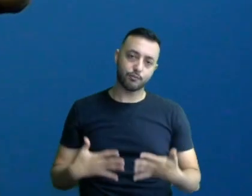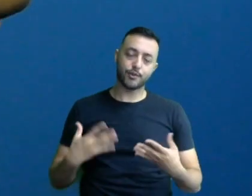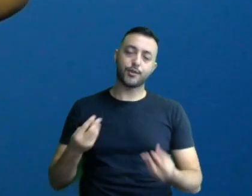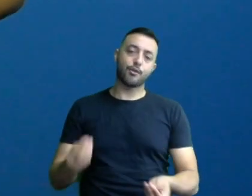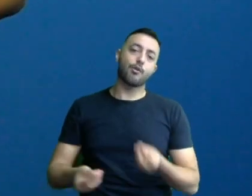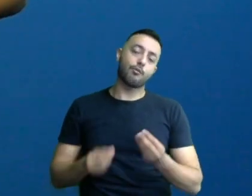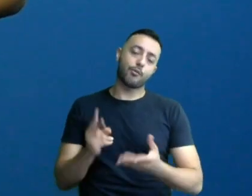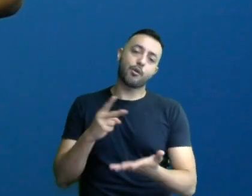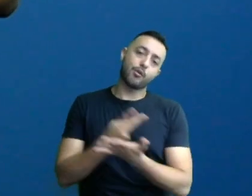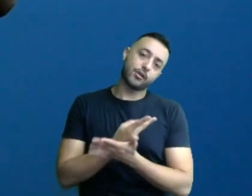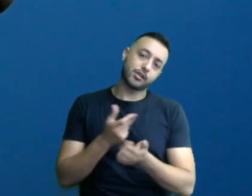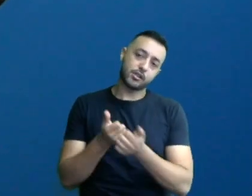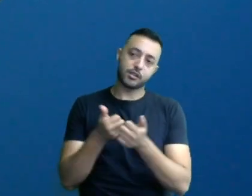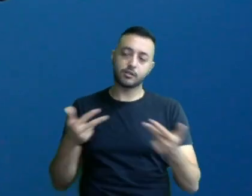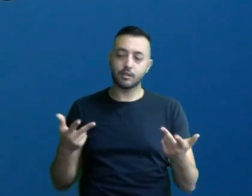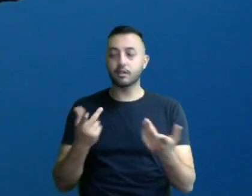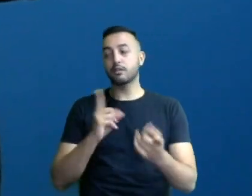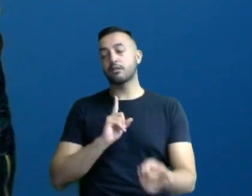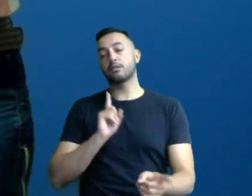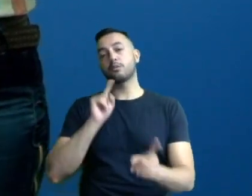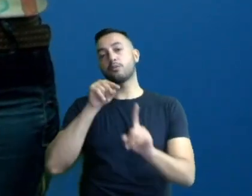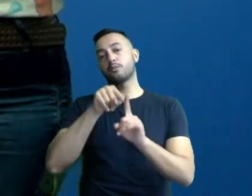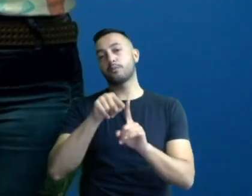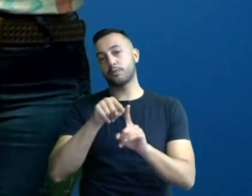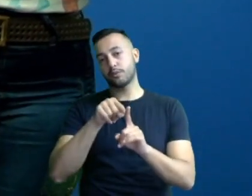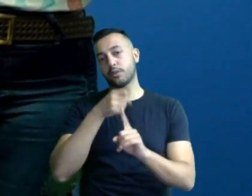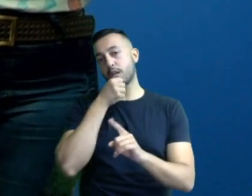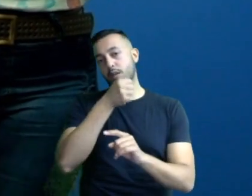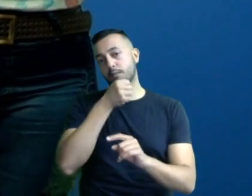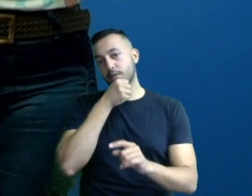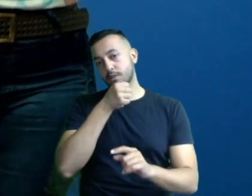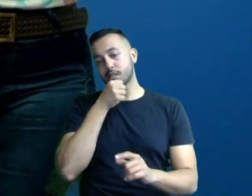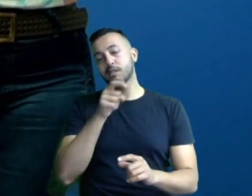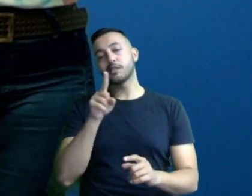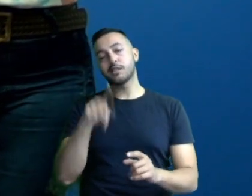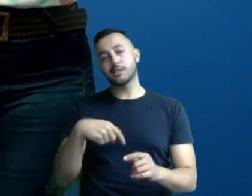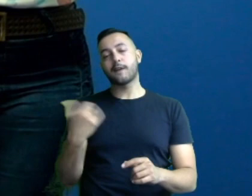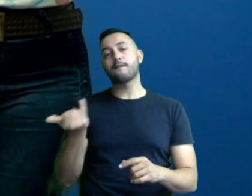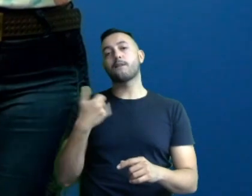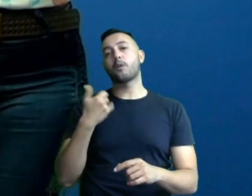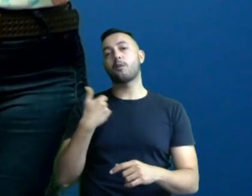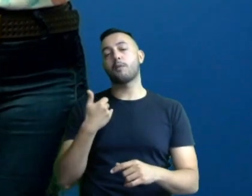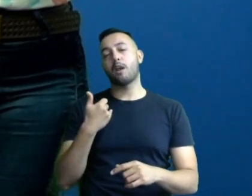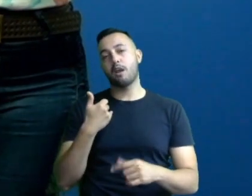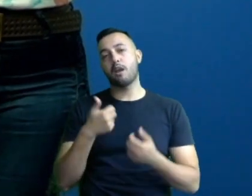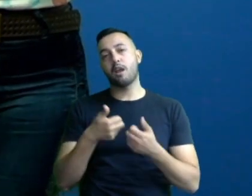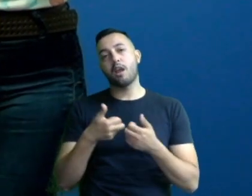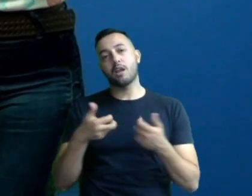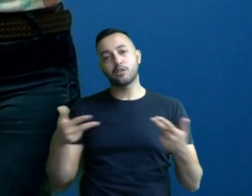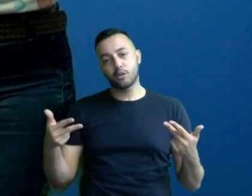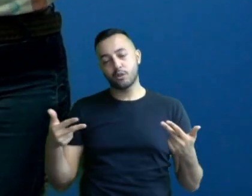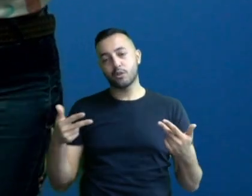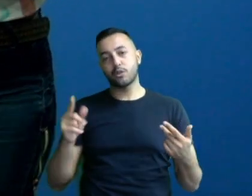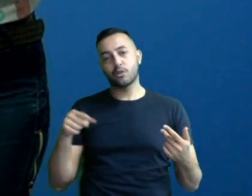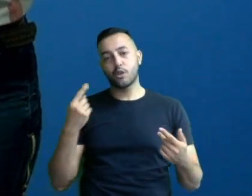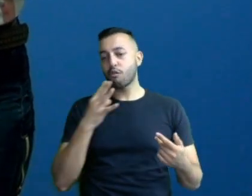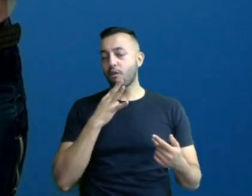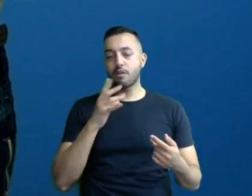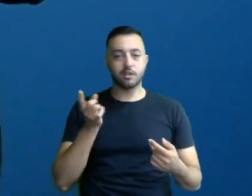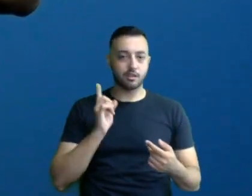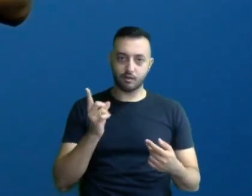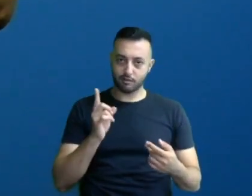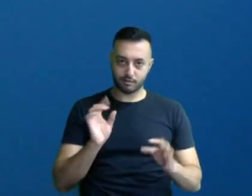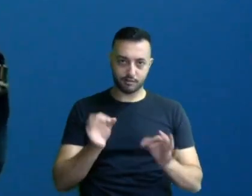narrando acontecimentos. Então, a função dessa reportagem é nos informar de algo que a gente ainda não